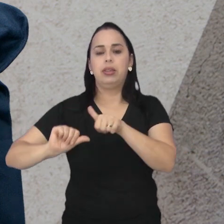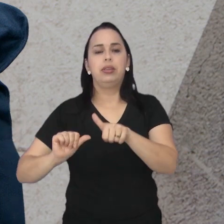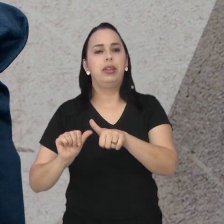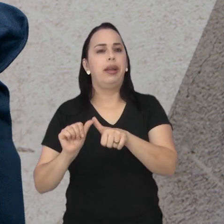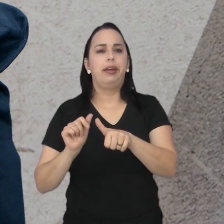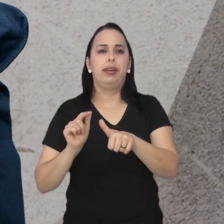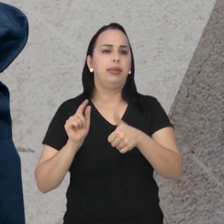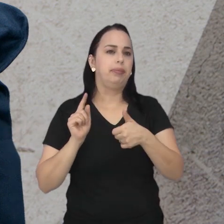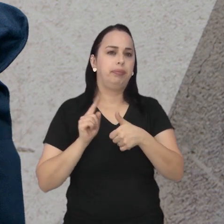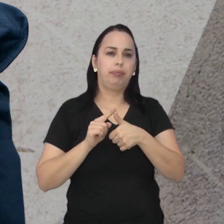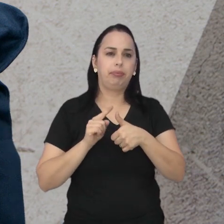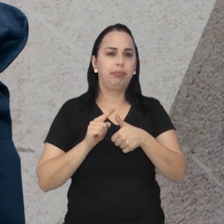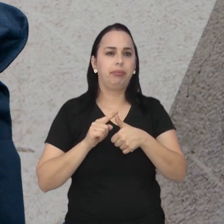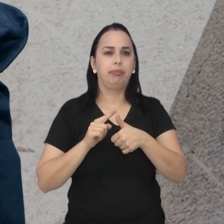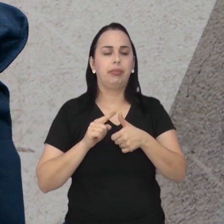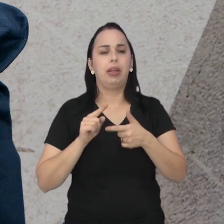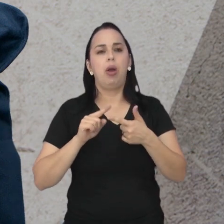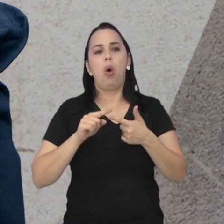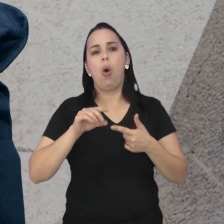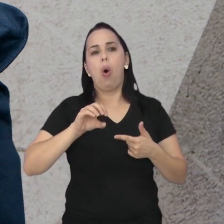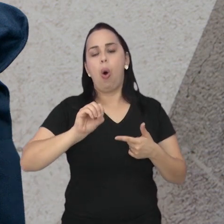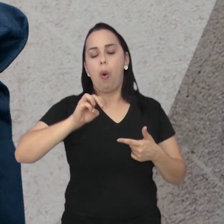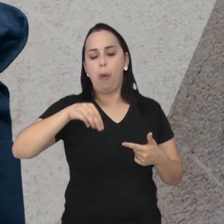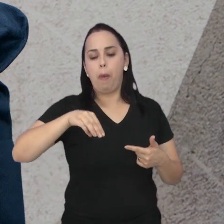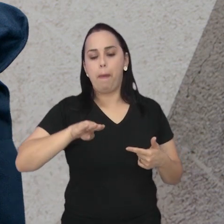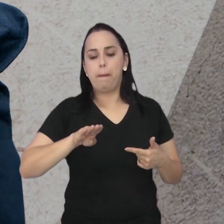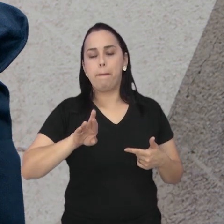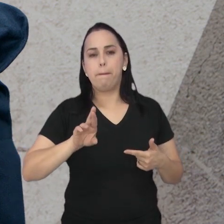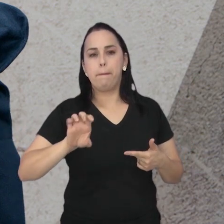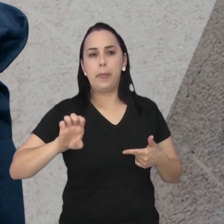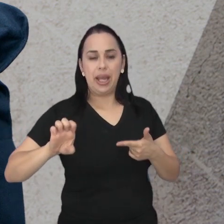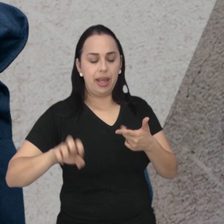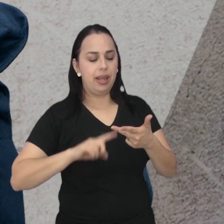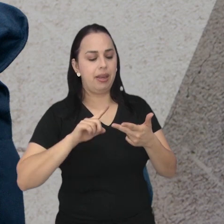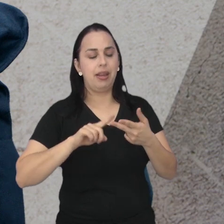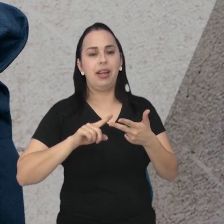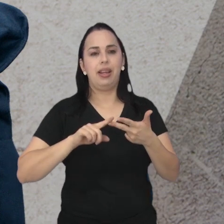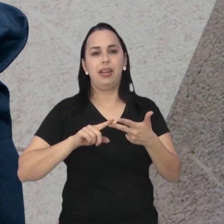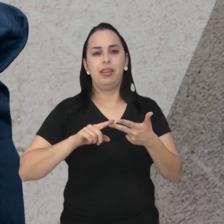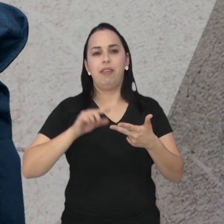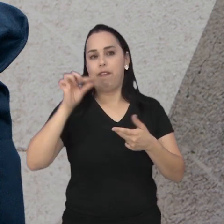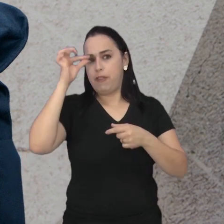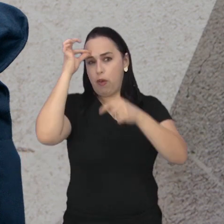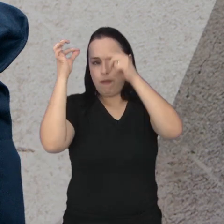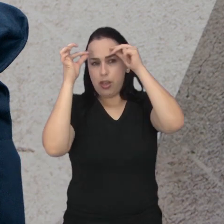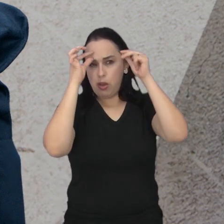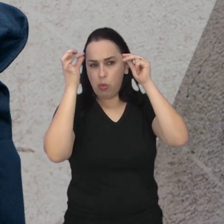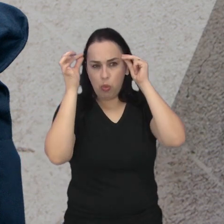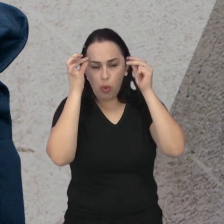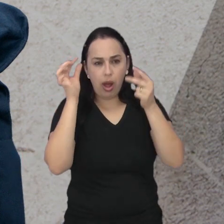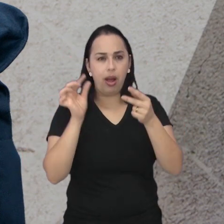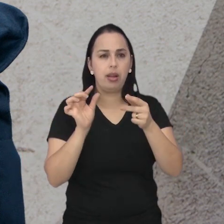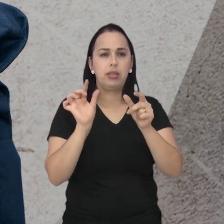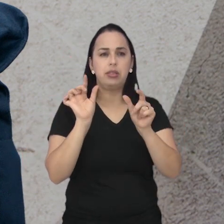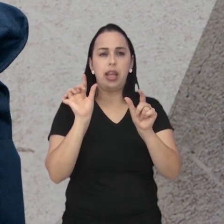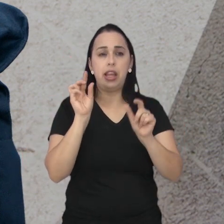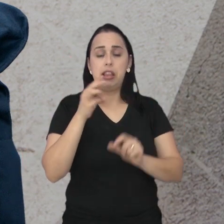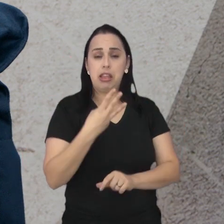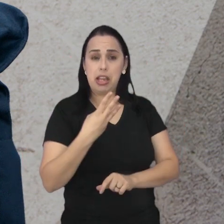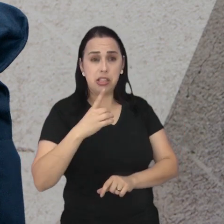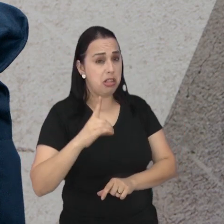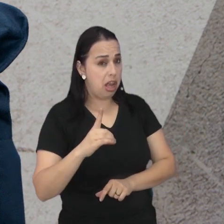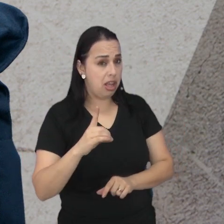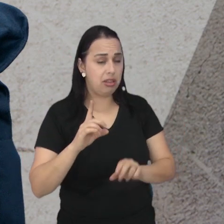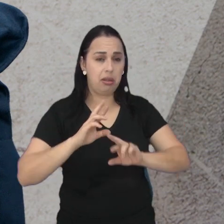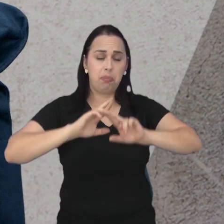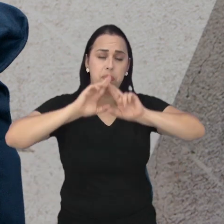existe shadow, ombre, híbrida, fio a fio, fio a fio